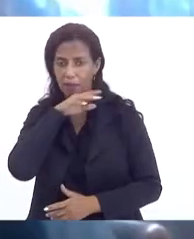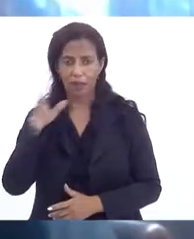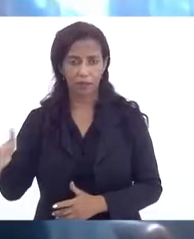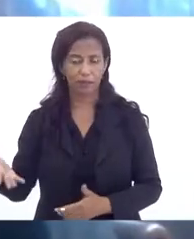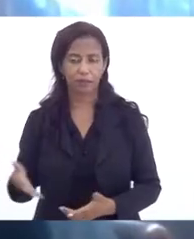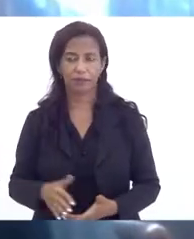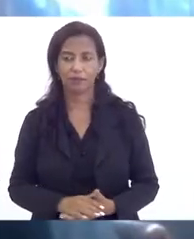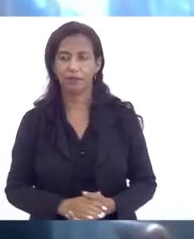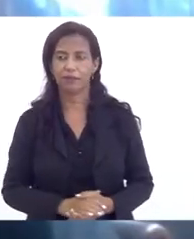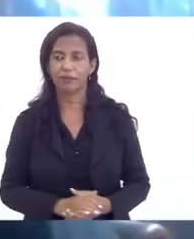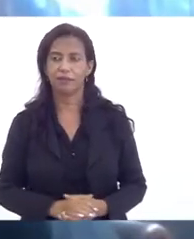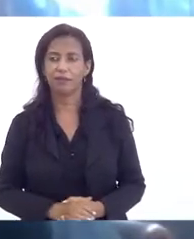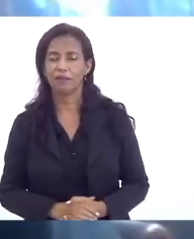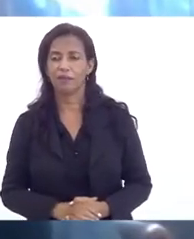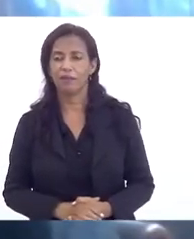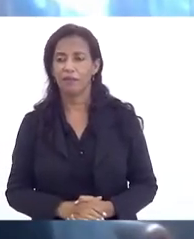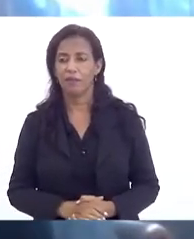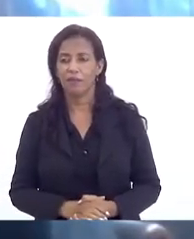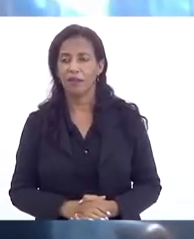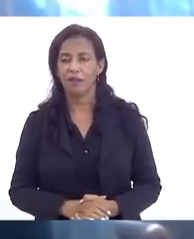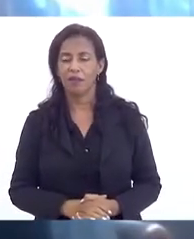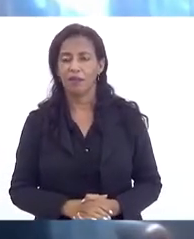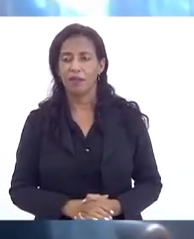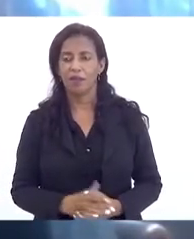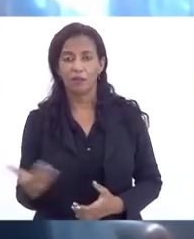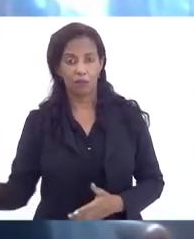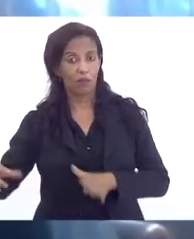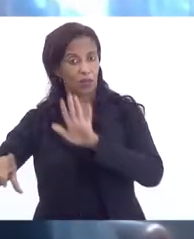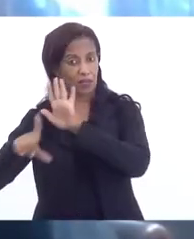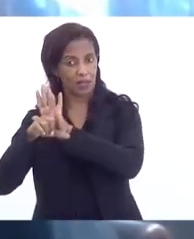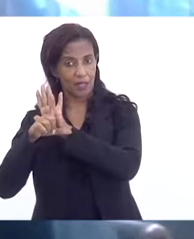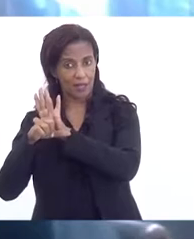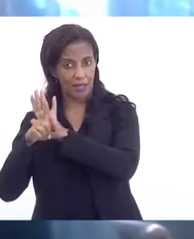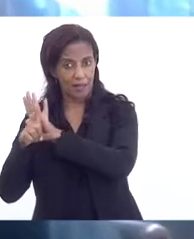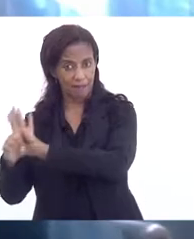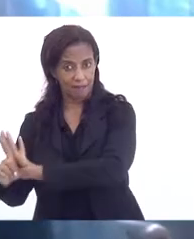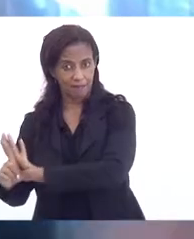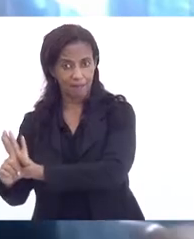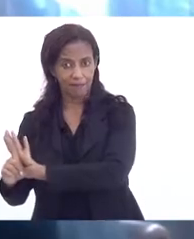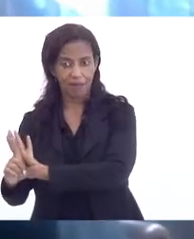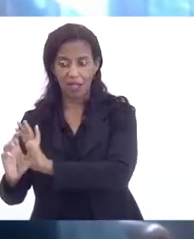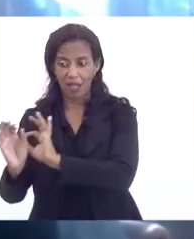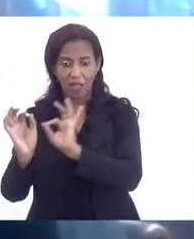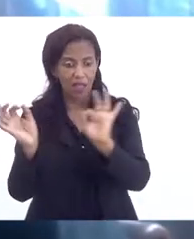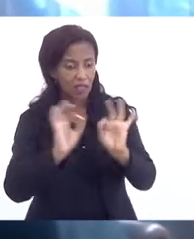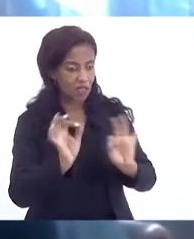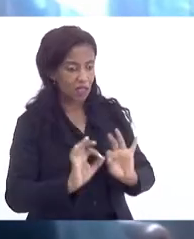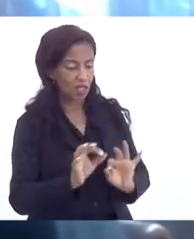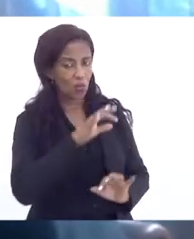né? Aí, por essa lei, nenhum animal poderia ser